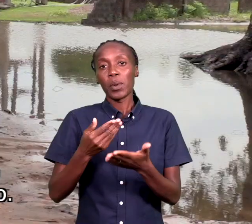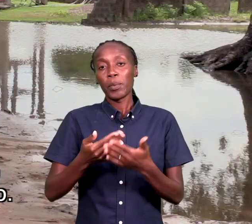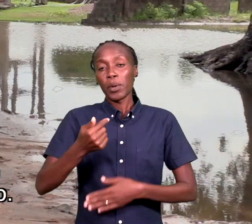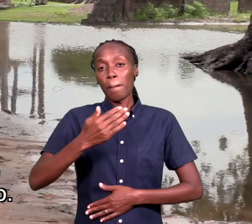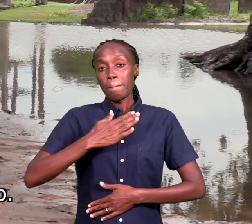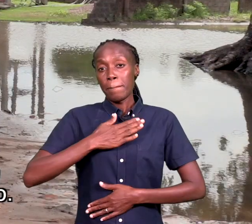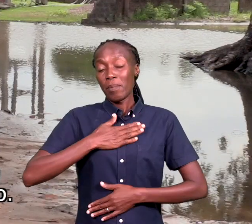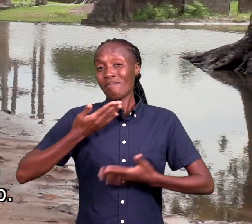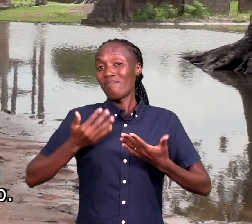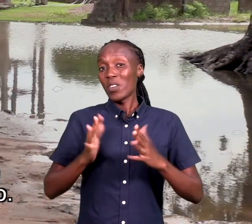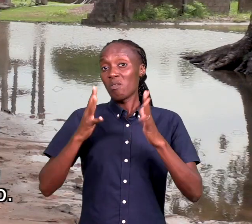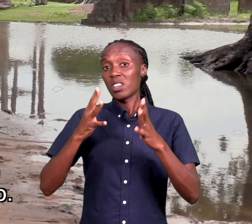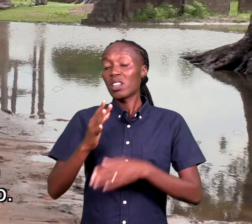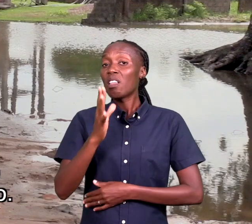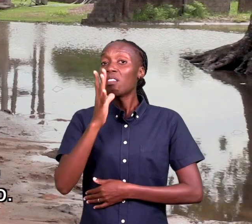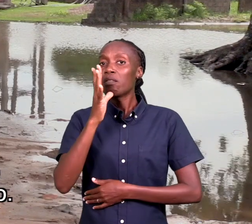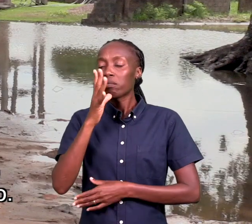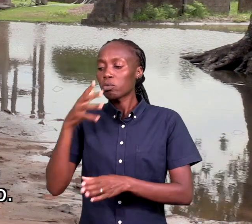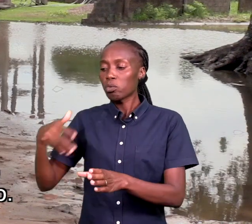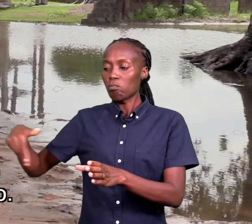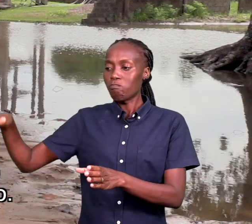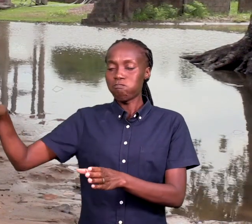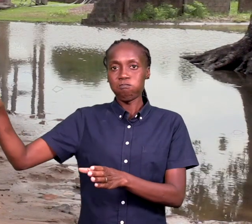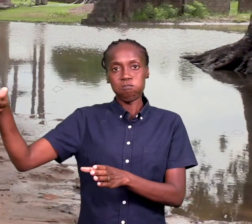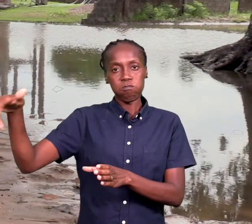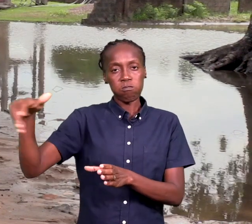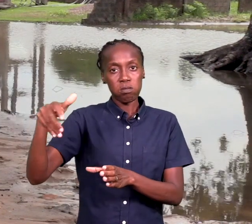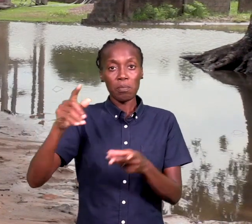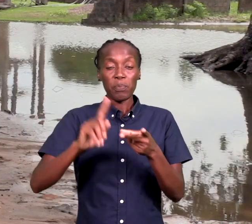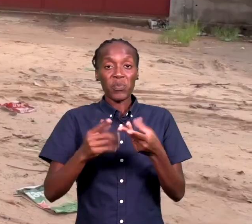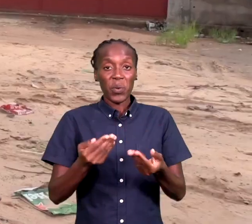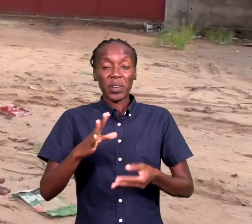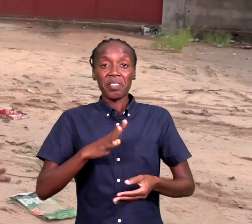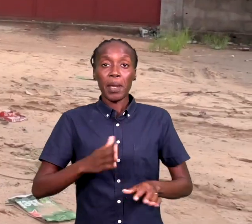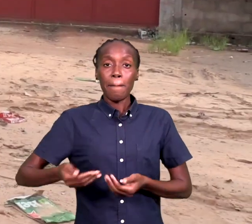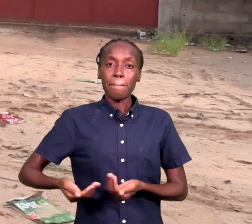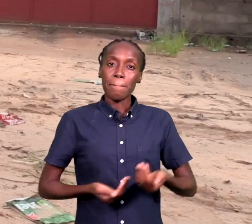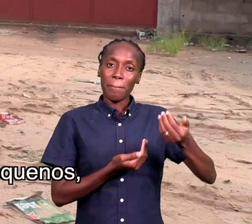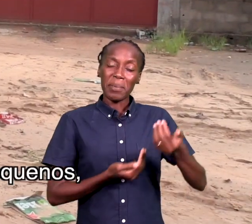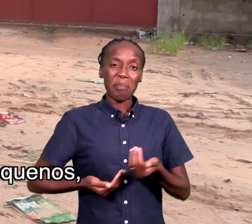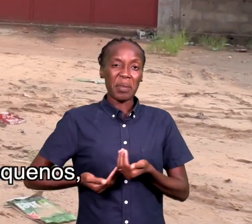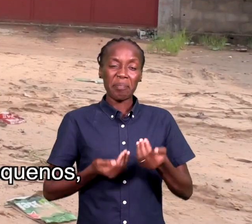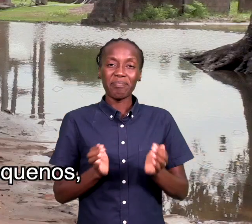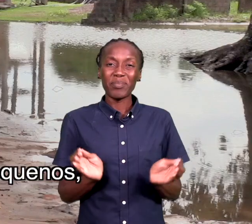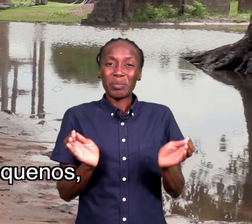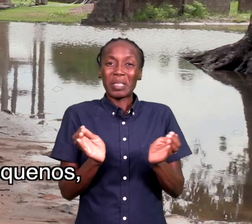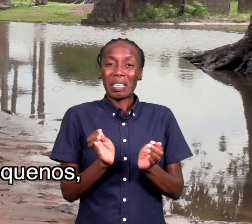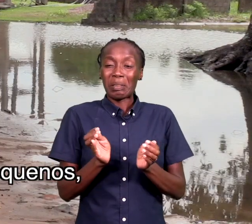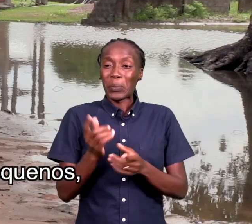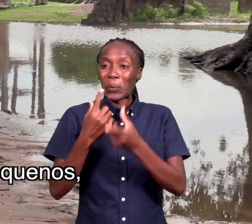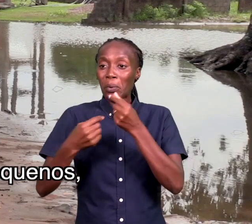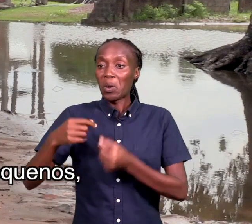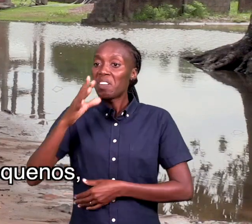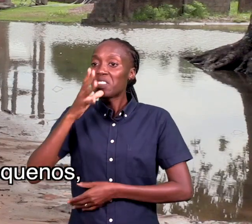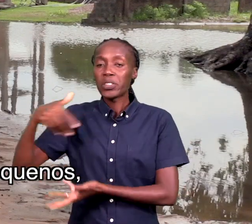Falta de condições porque eu vivo à base de catar lixo. É agora que tenho essas crianças pequenas. Não é fácil eu